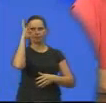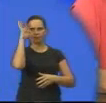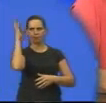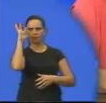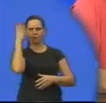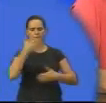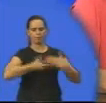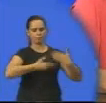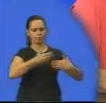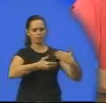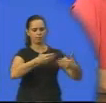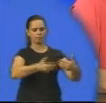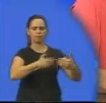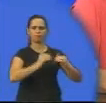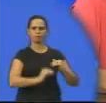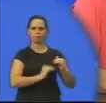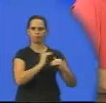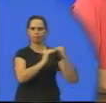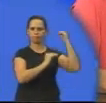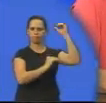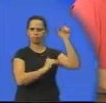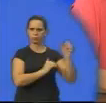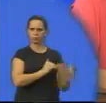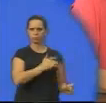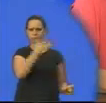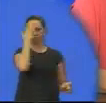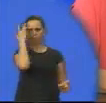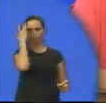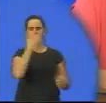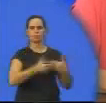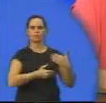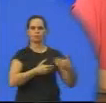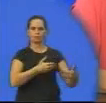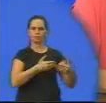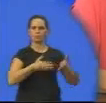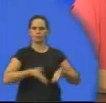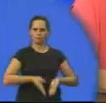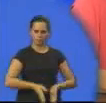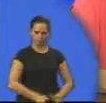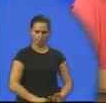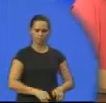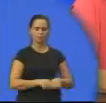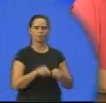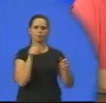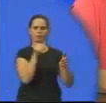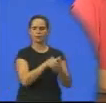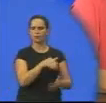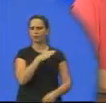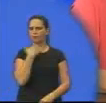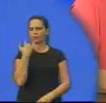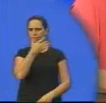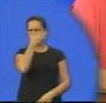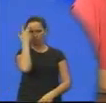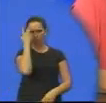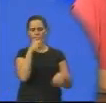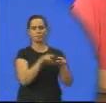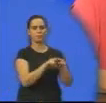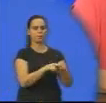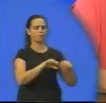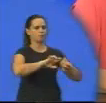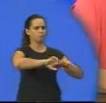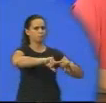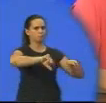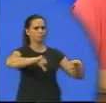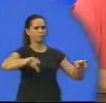e processos de desenvolvimento humano, do período pré-natal até a morte, em diferentes